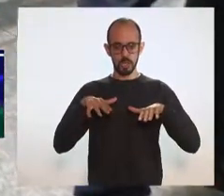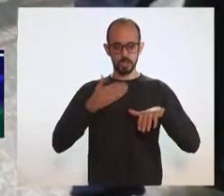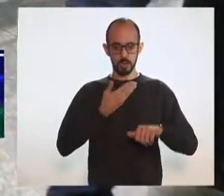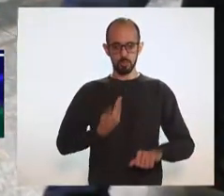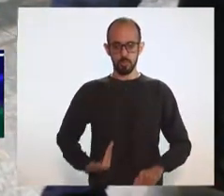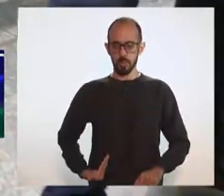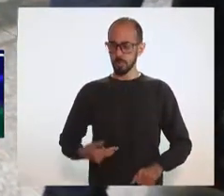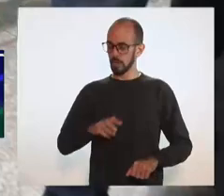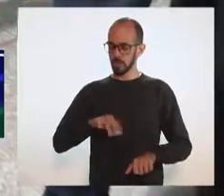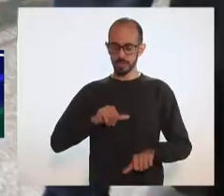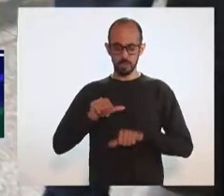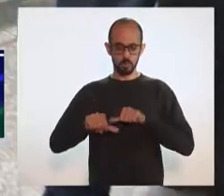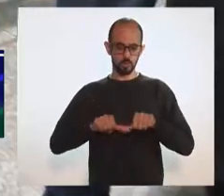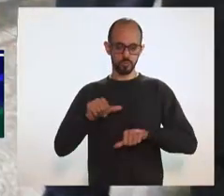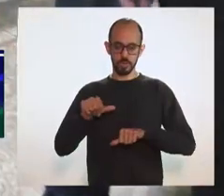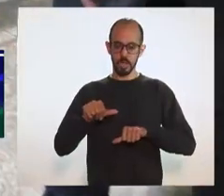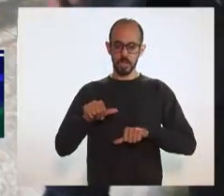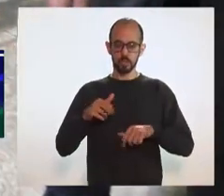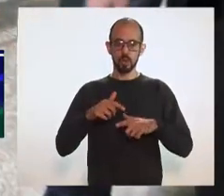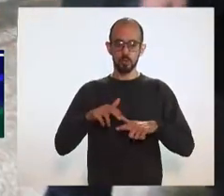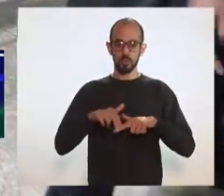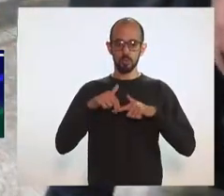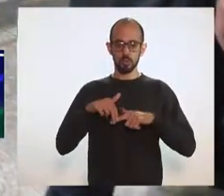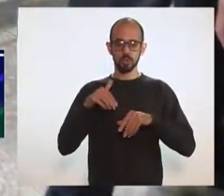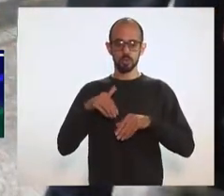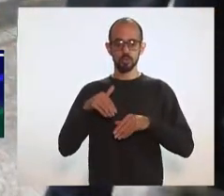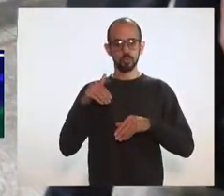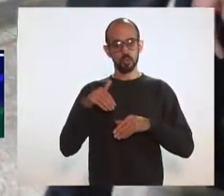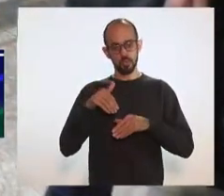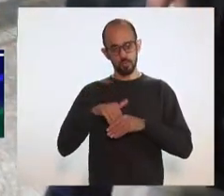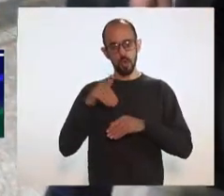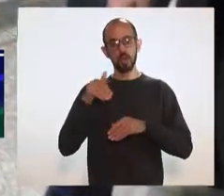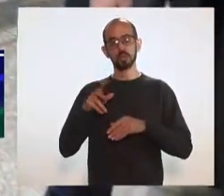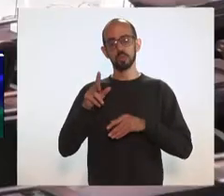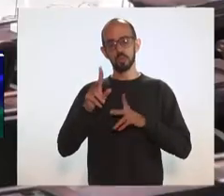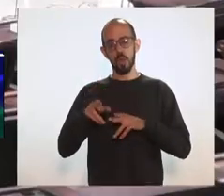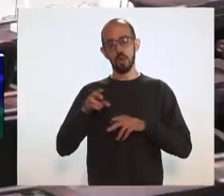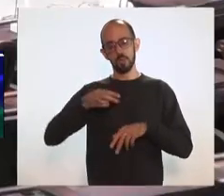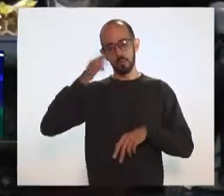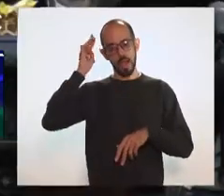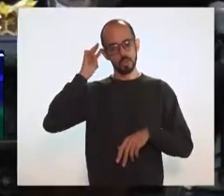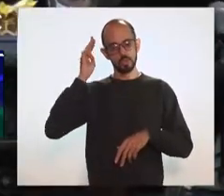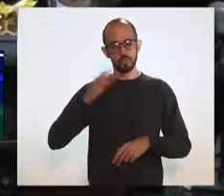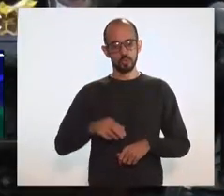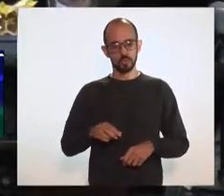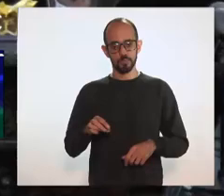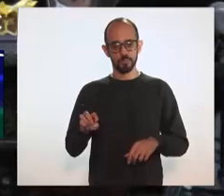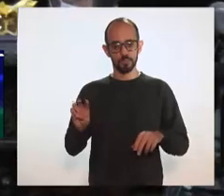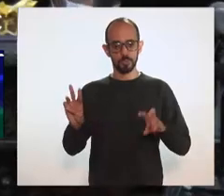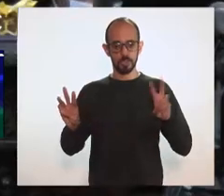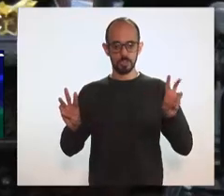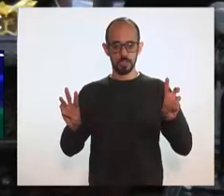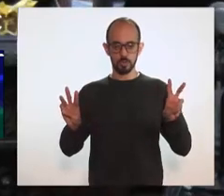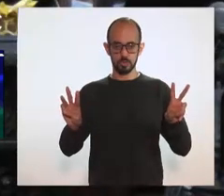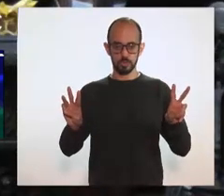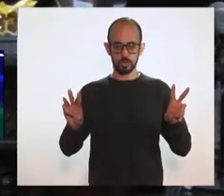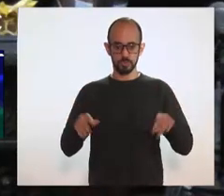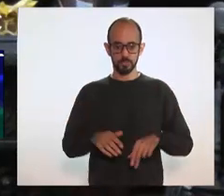Eu vou acompanhar o voto do Márcio Pacheco. 3-2. Deputado Max